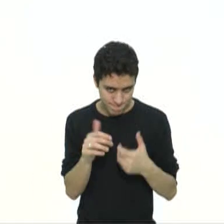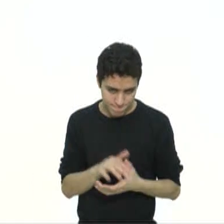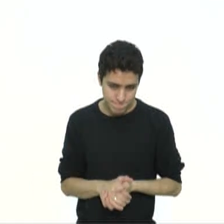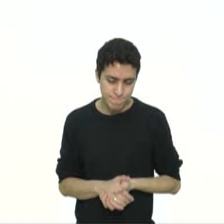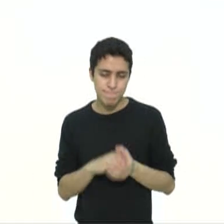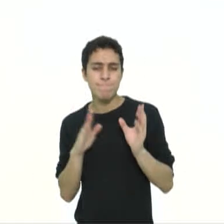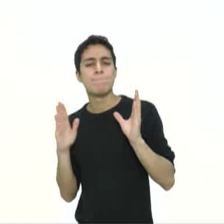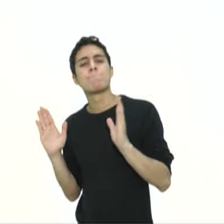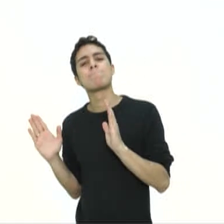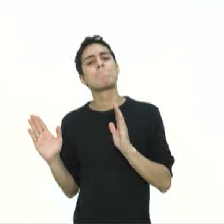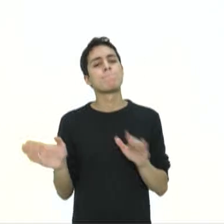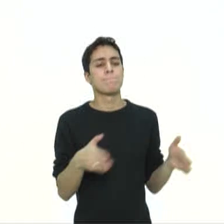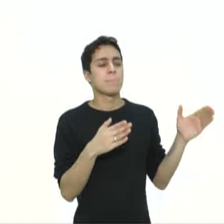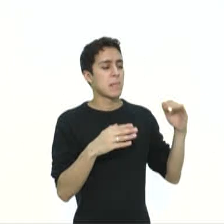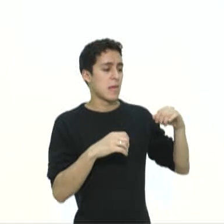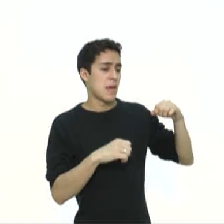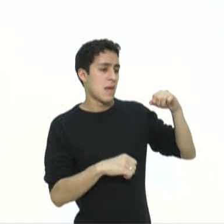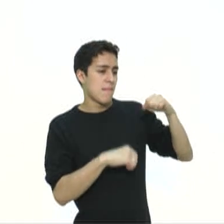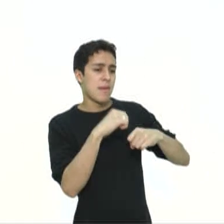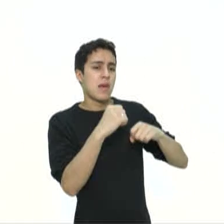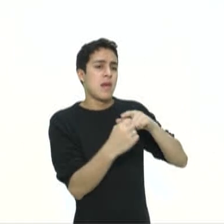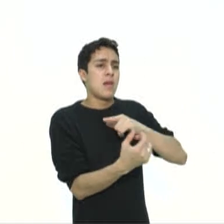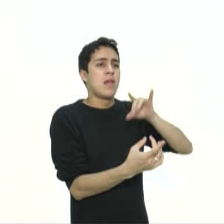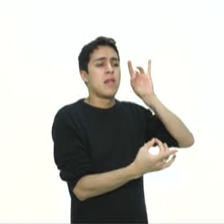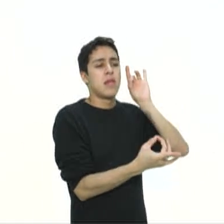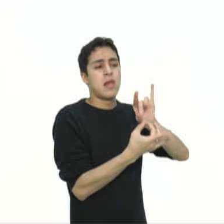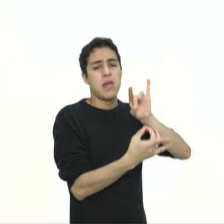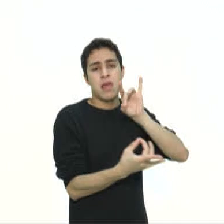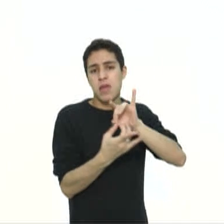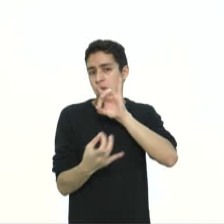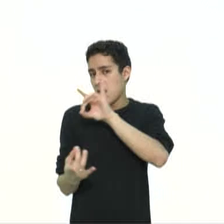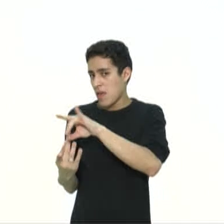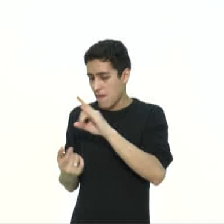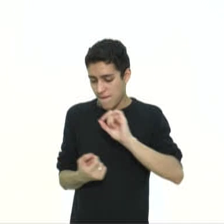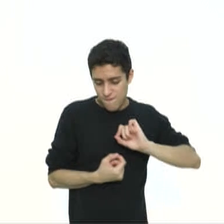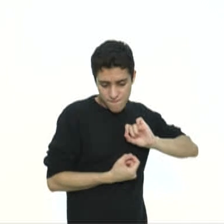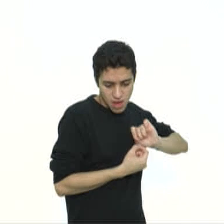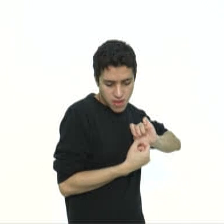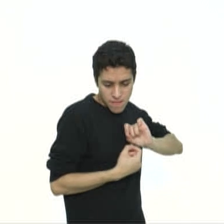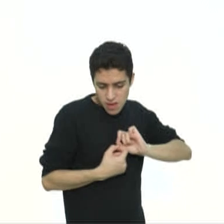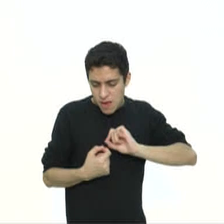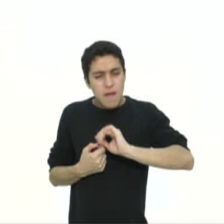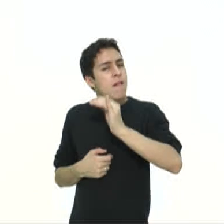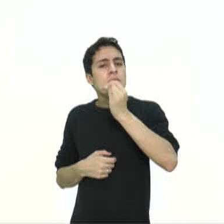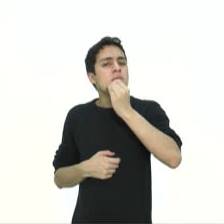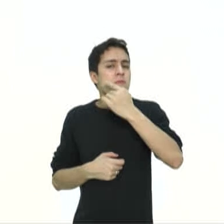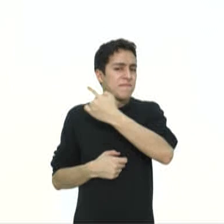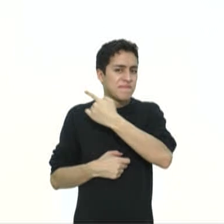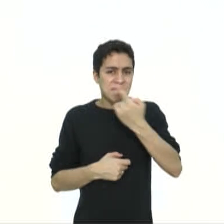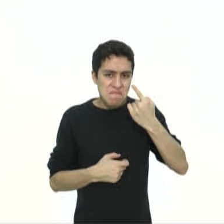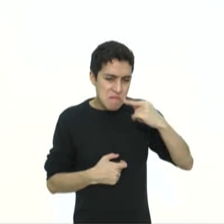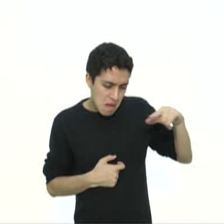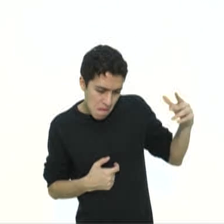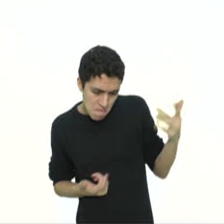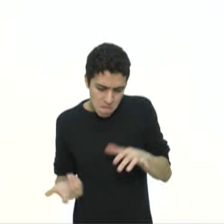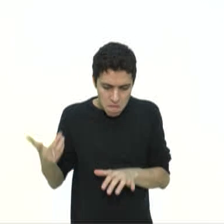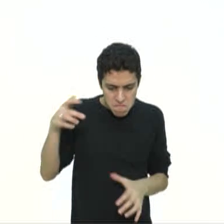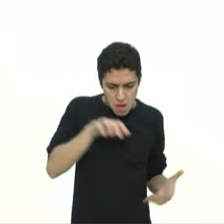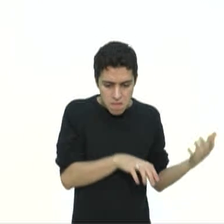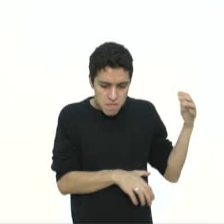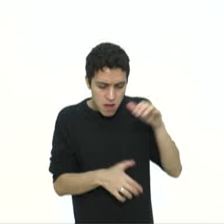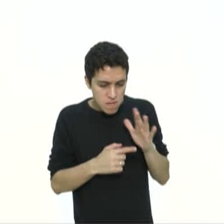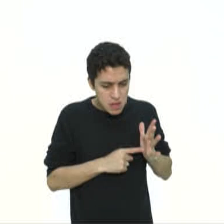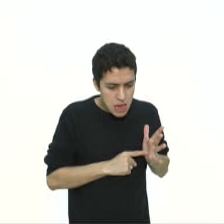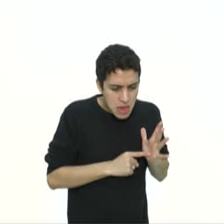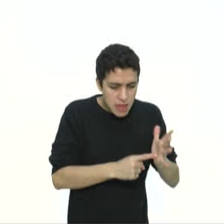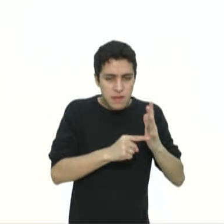de máquinas que desempenham funções específicas na produção de mercadorias a gente percebeu ali na linha de montagem de automobilística